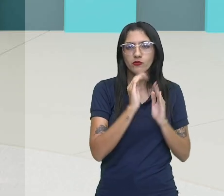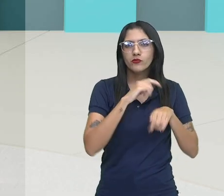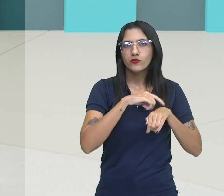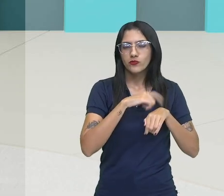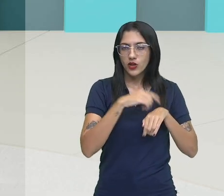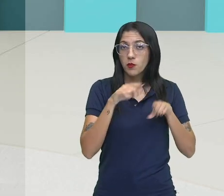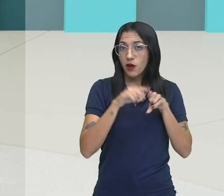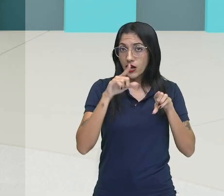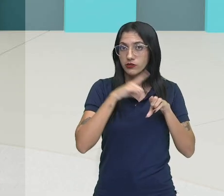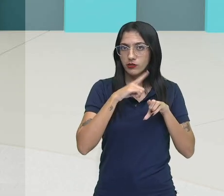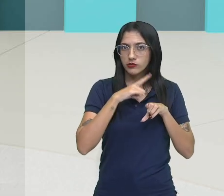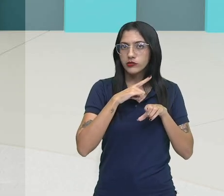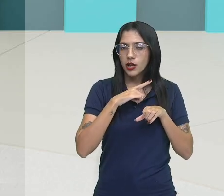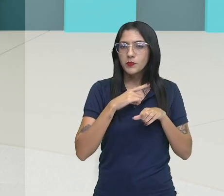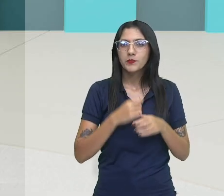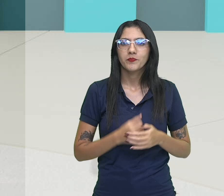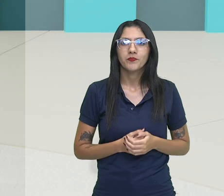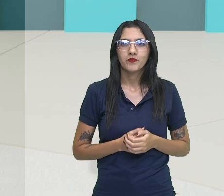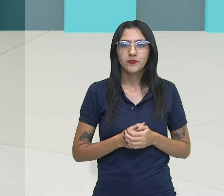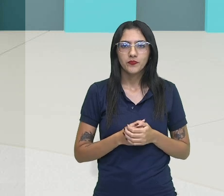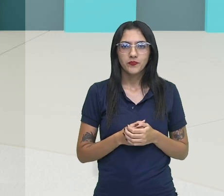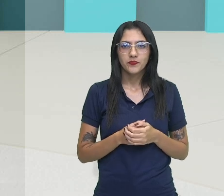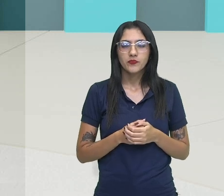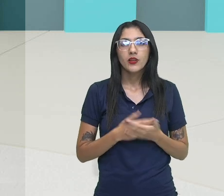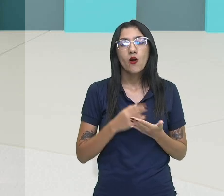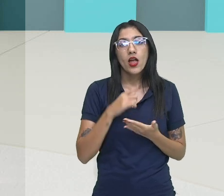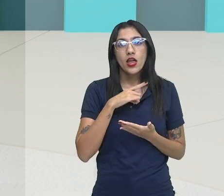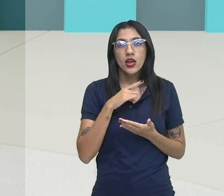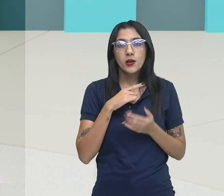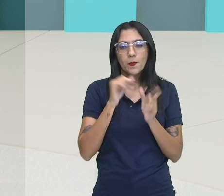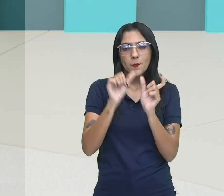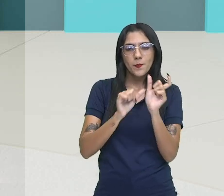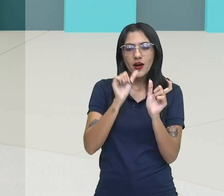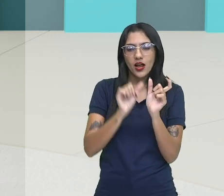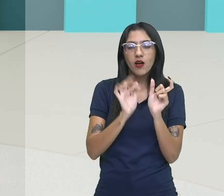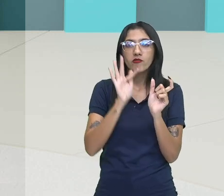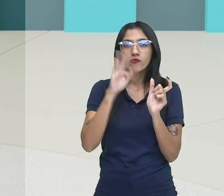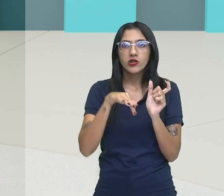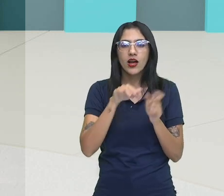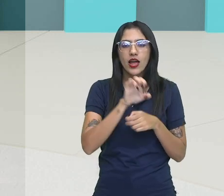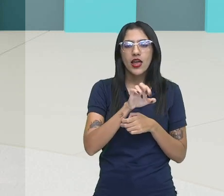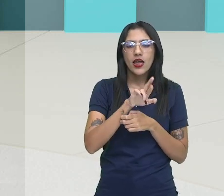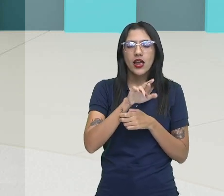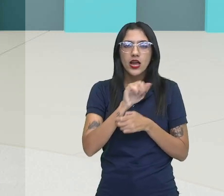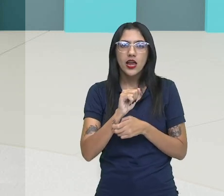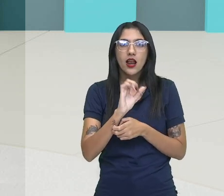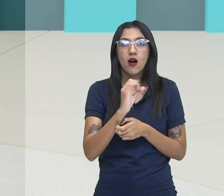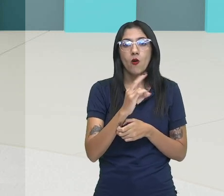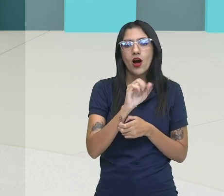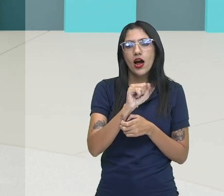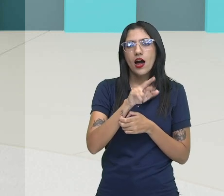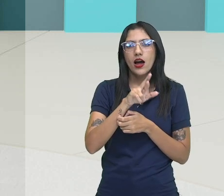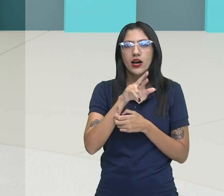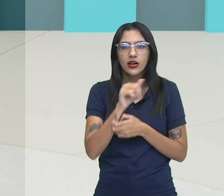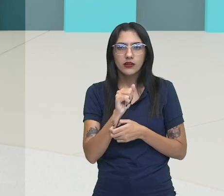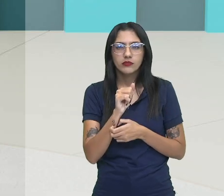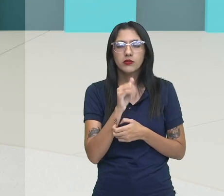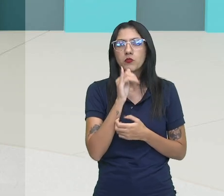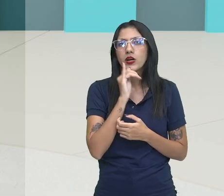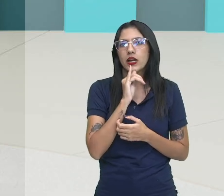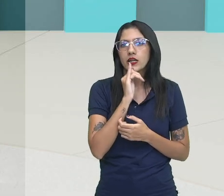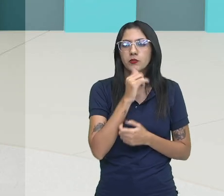mas ele existe. E ele termina em era ou em ara. Por exemplo, eu